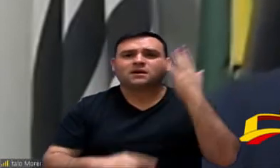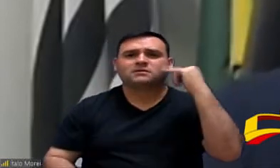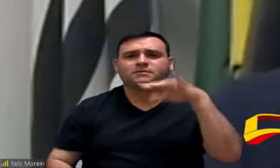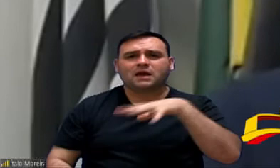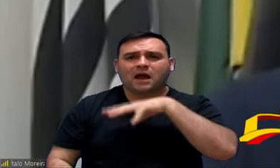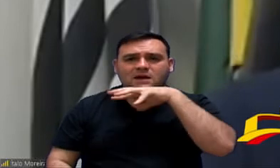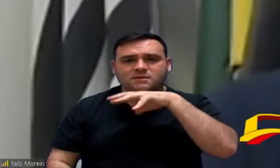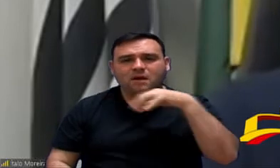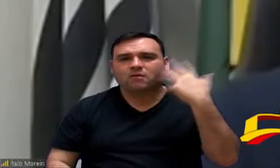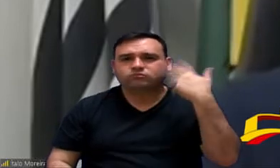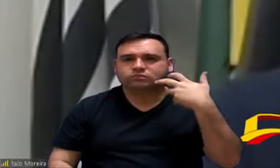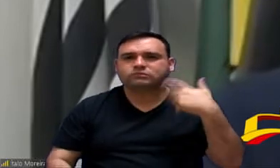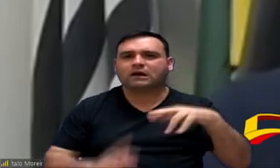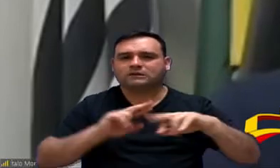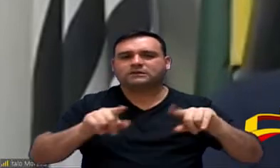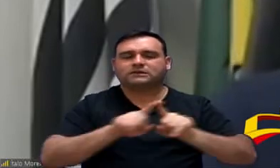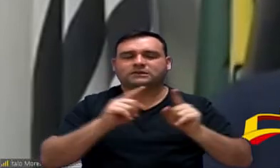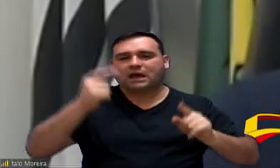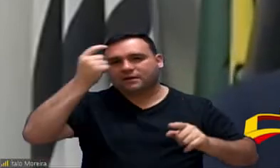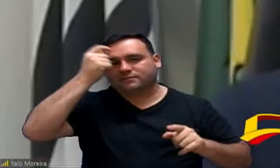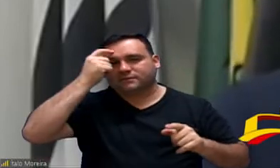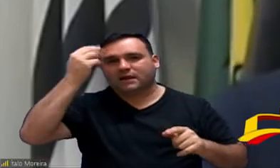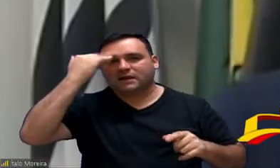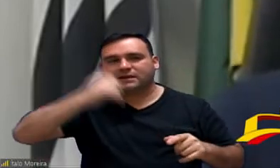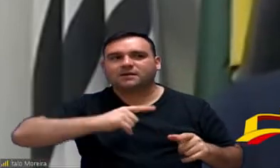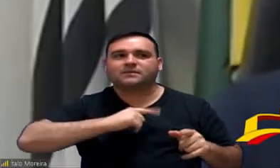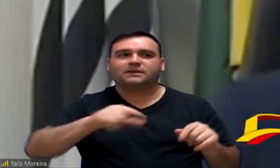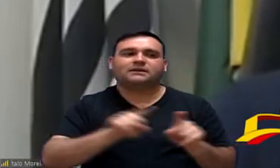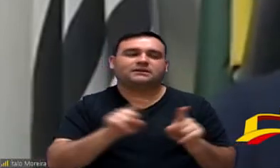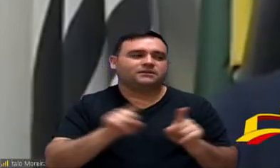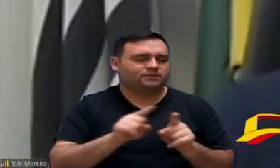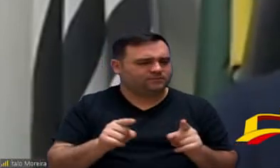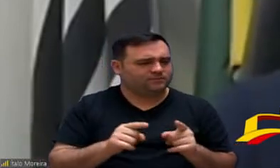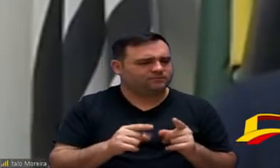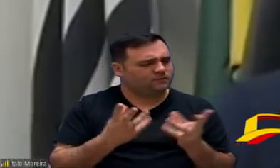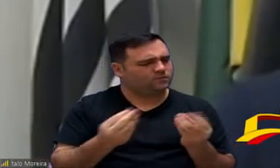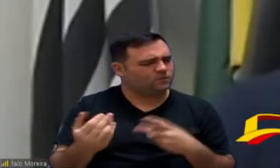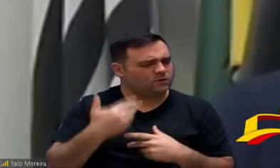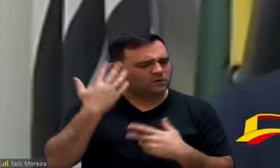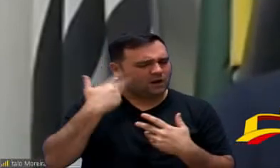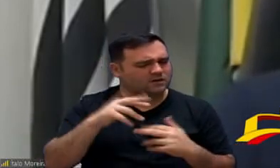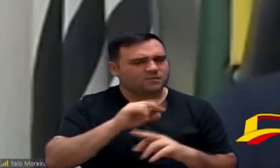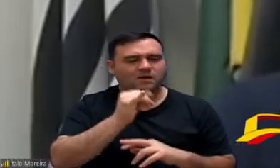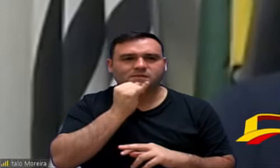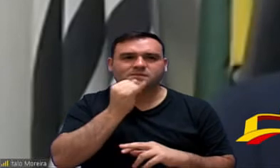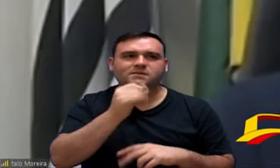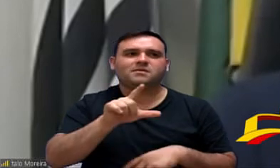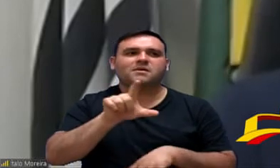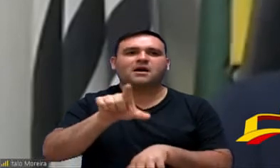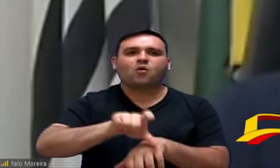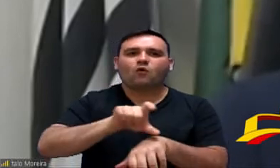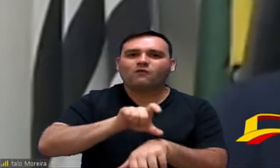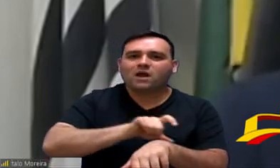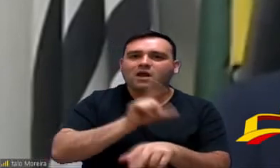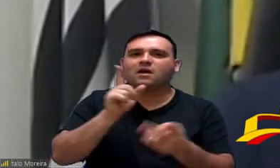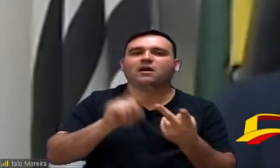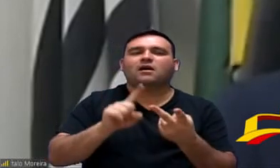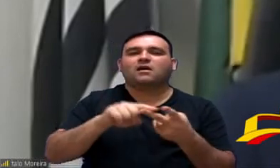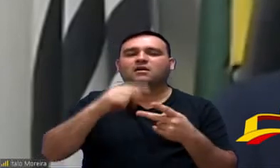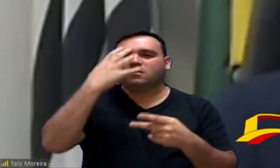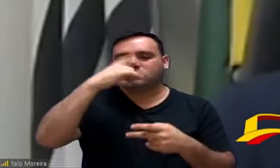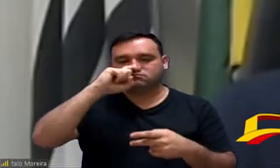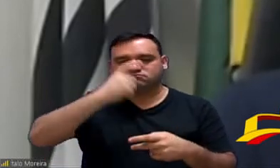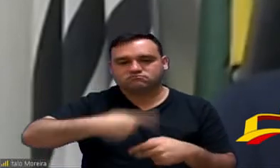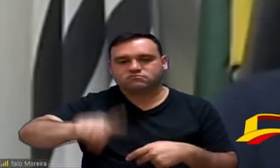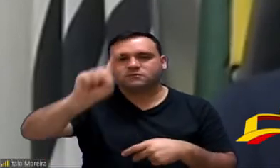têm consciência, eles percebem, entendem o seu entorno, e muitos entre eles, como golfinhos, elefantes e algumas outras